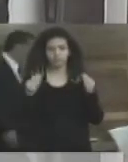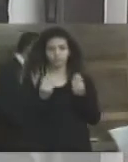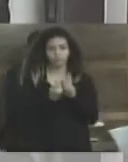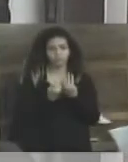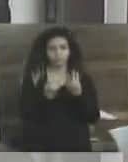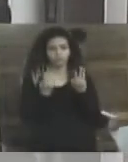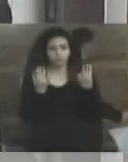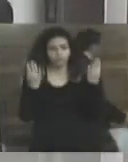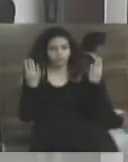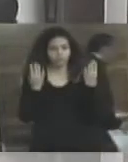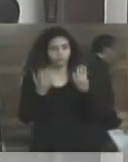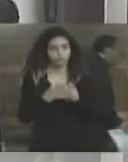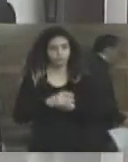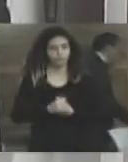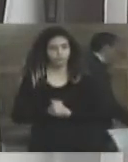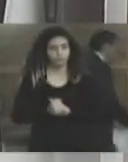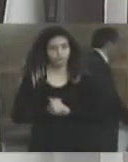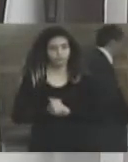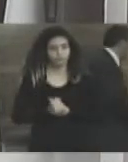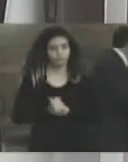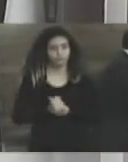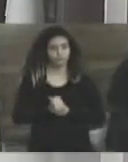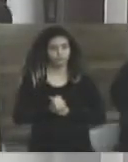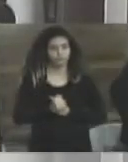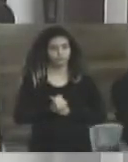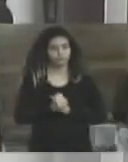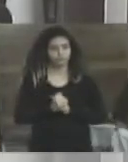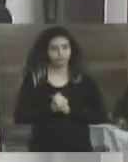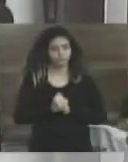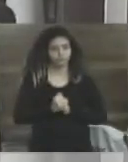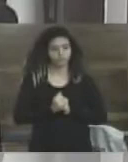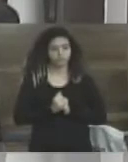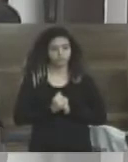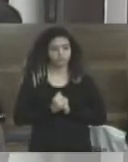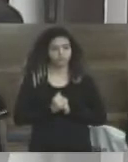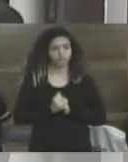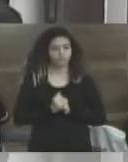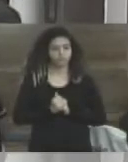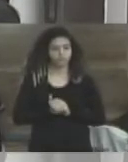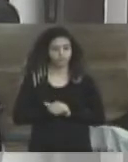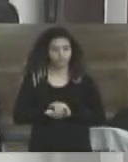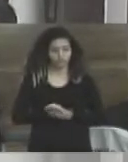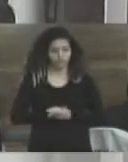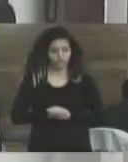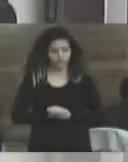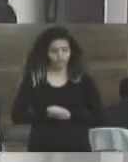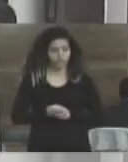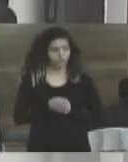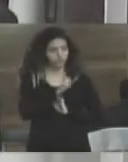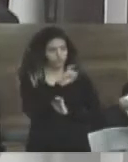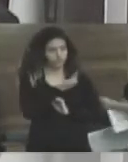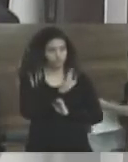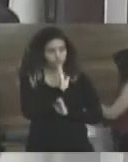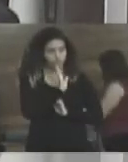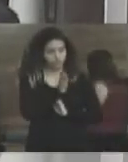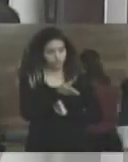lá para Brasfel, de modo que a população possa ser contemplada. O Zé já foi